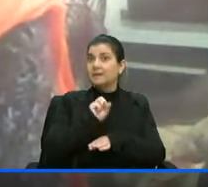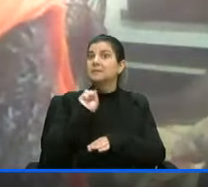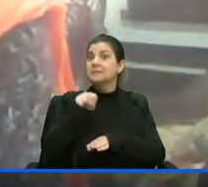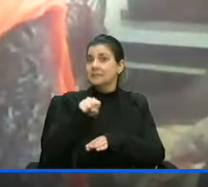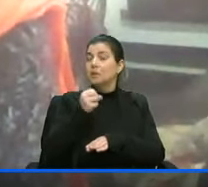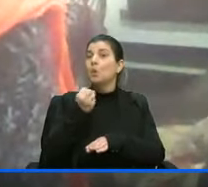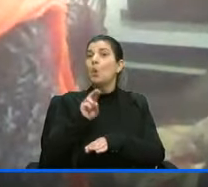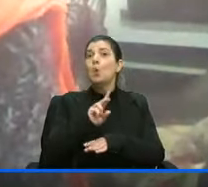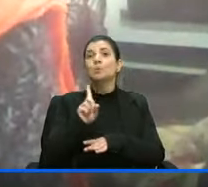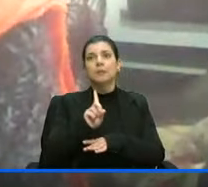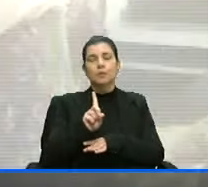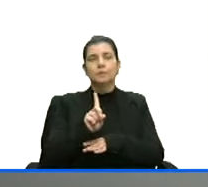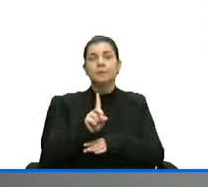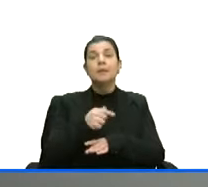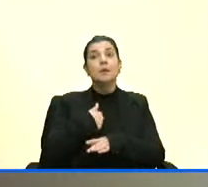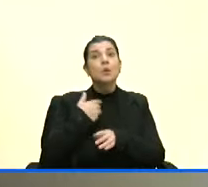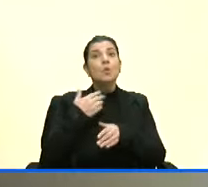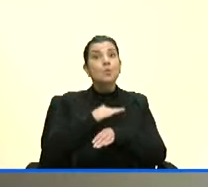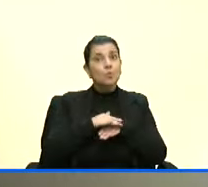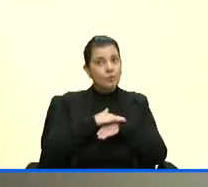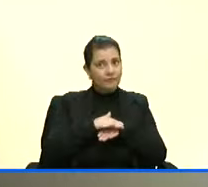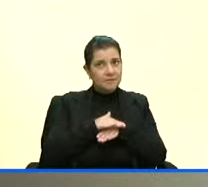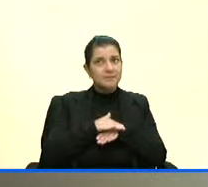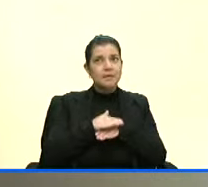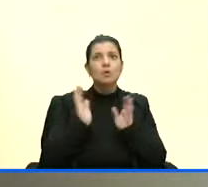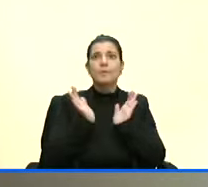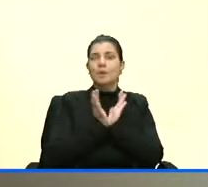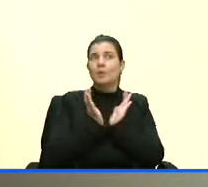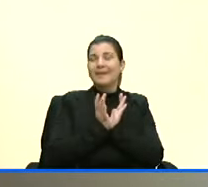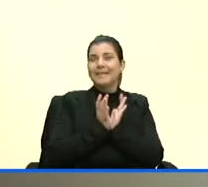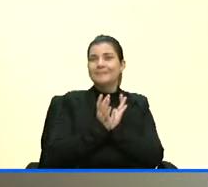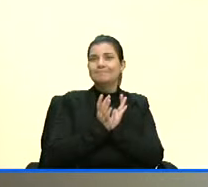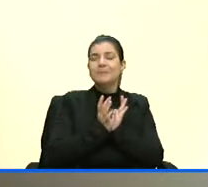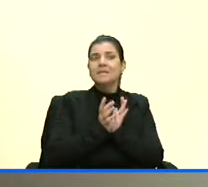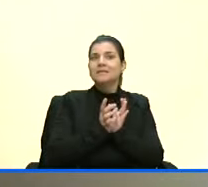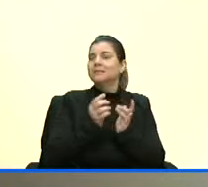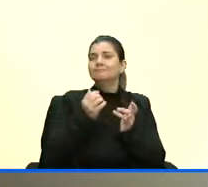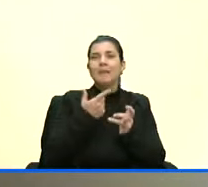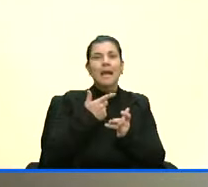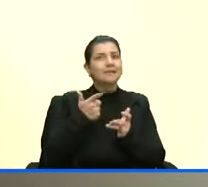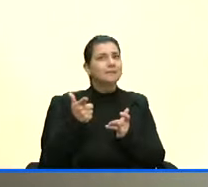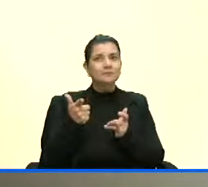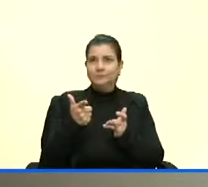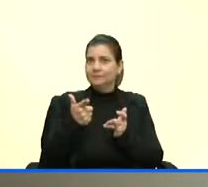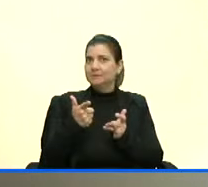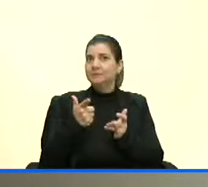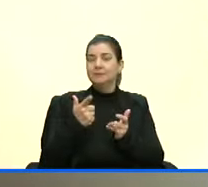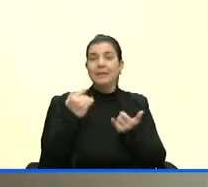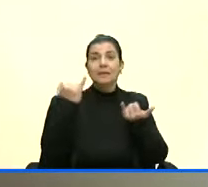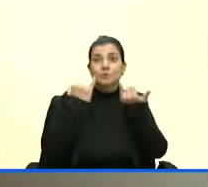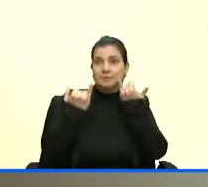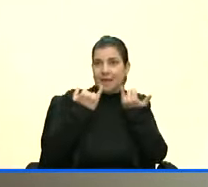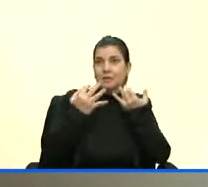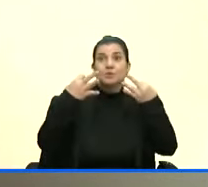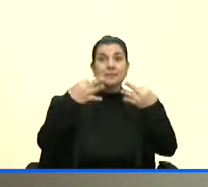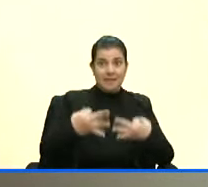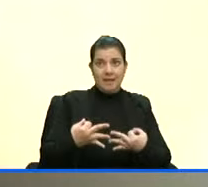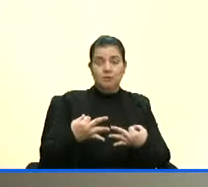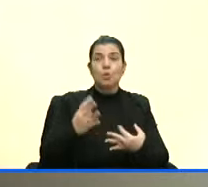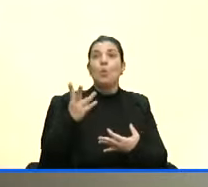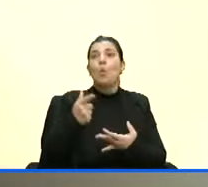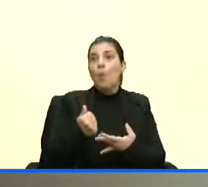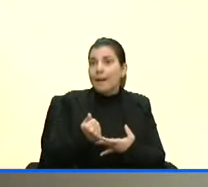enquanto a gente estava aqui na audiência, ela disse que não tem como dar esse dado, quantas crianças já estão em creche ou não, porque houve esse